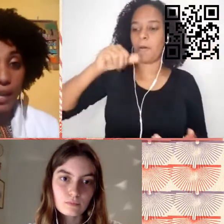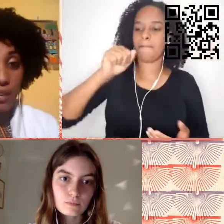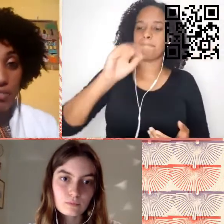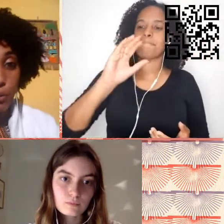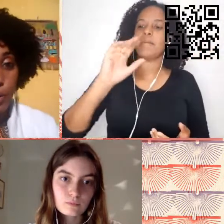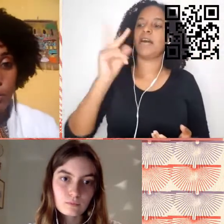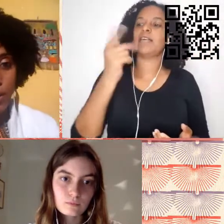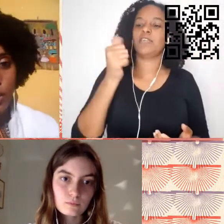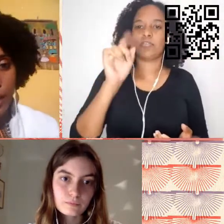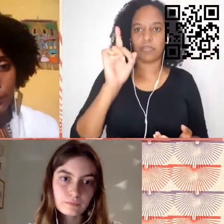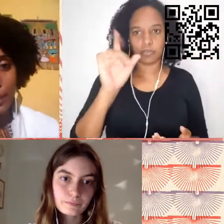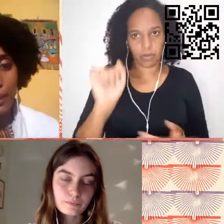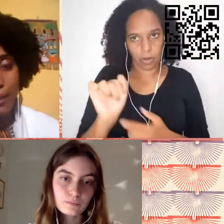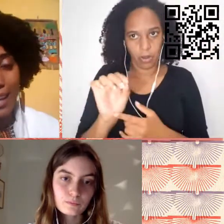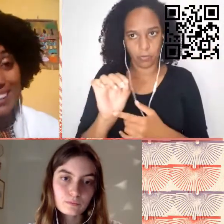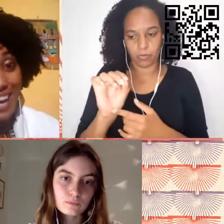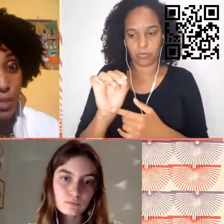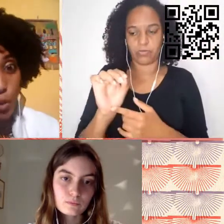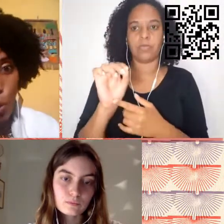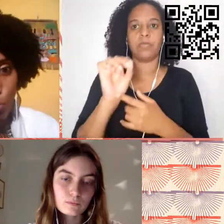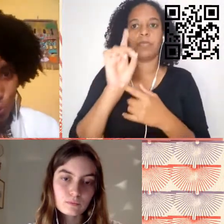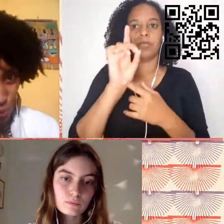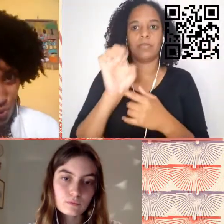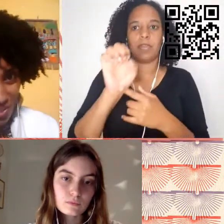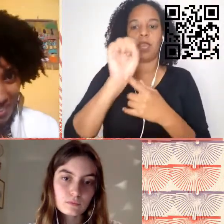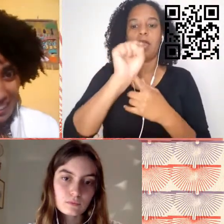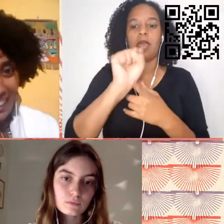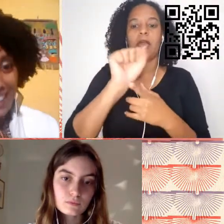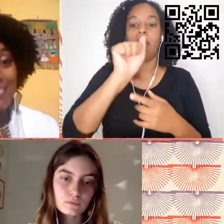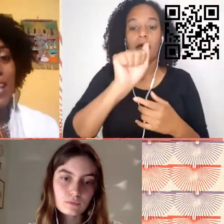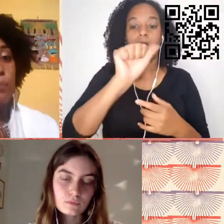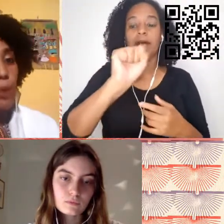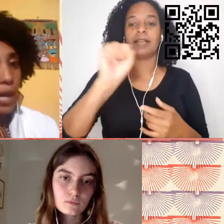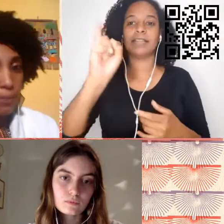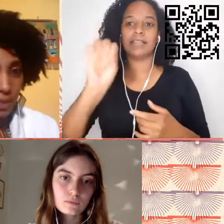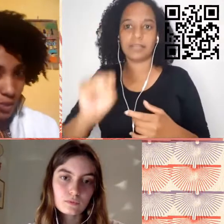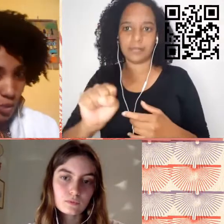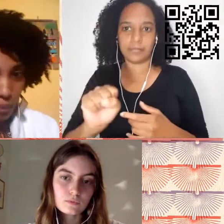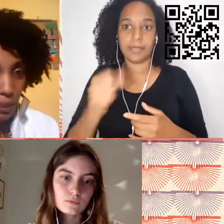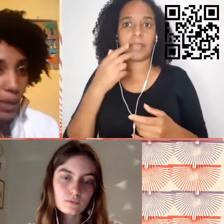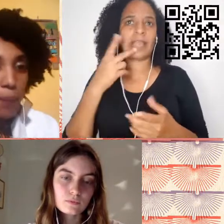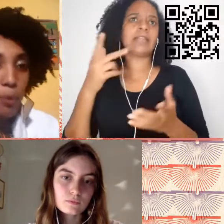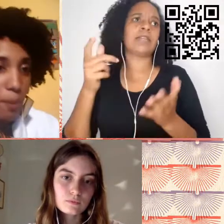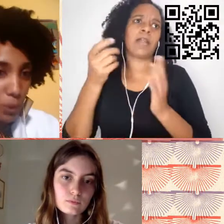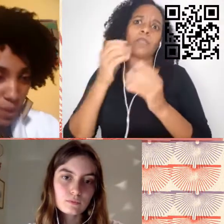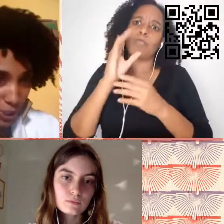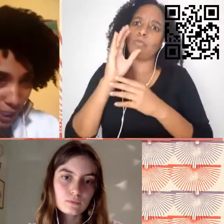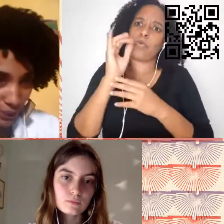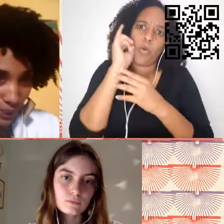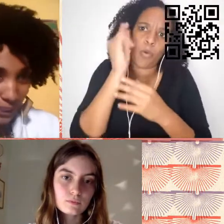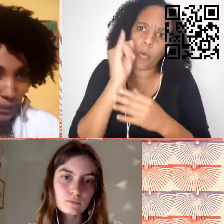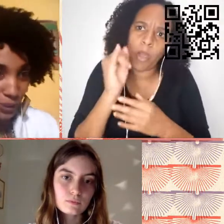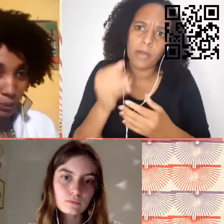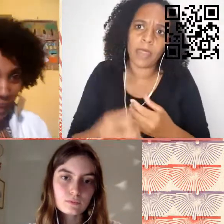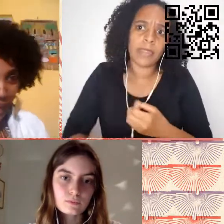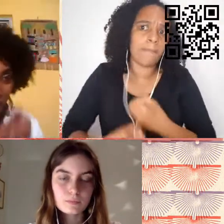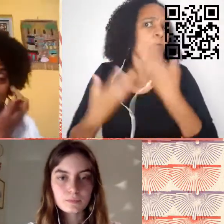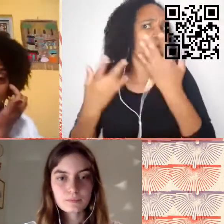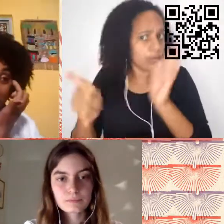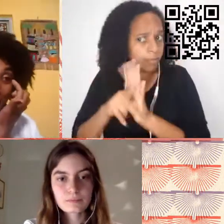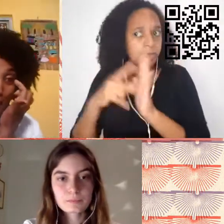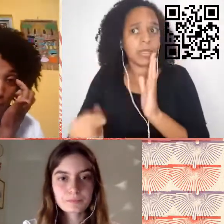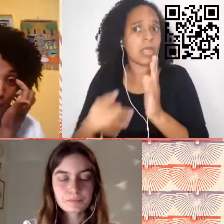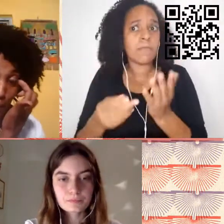gente tem essa figura do Machado, que traz contos e traz poemas, que a gente também não lê poema do Machado, né? A gente não dá